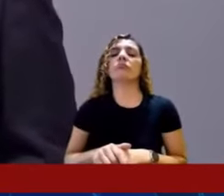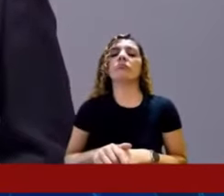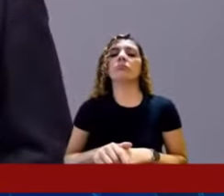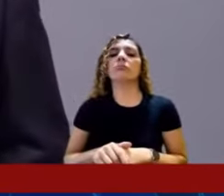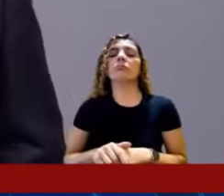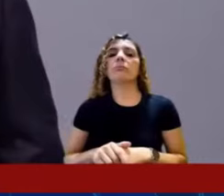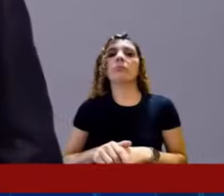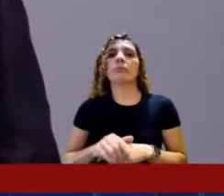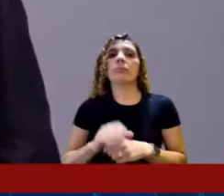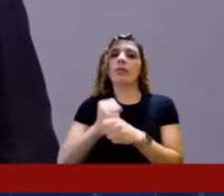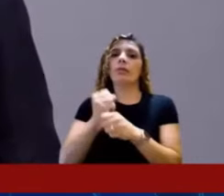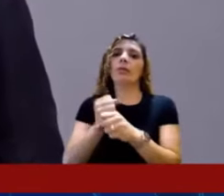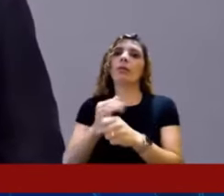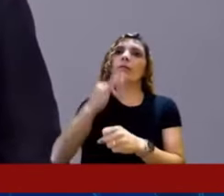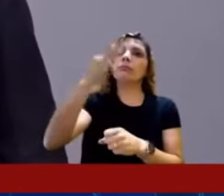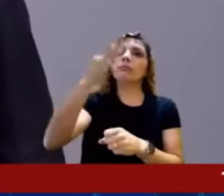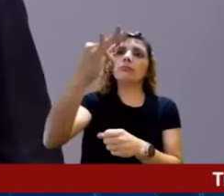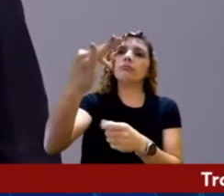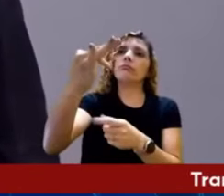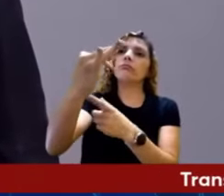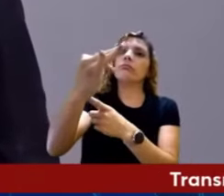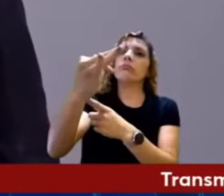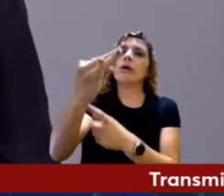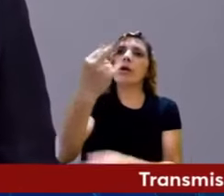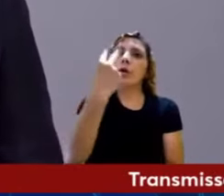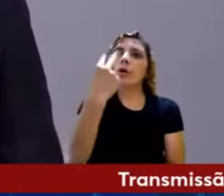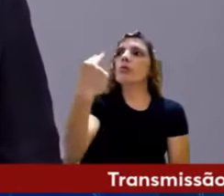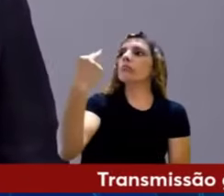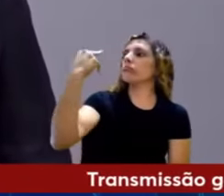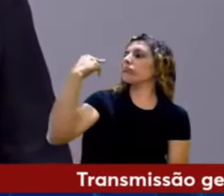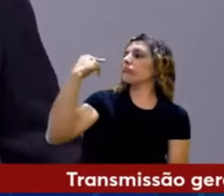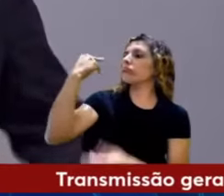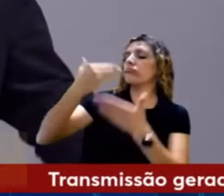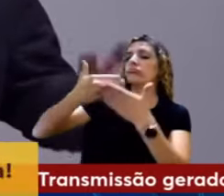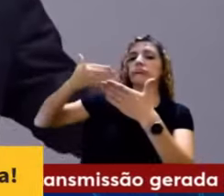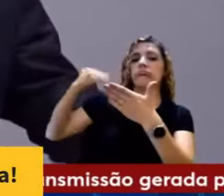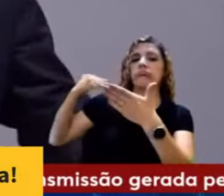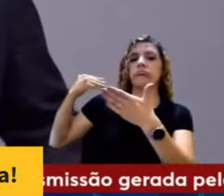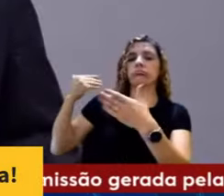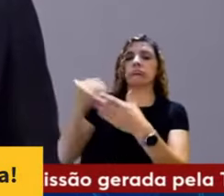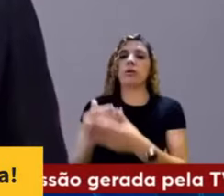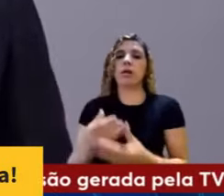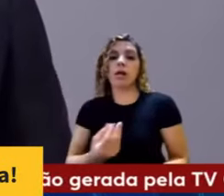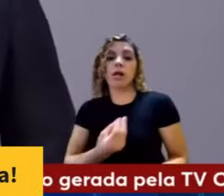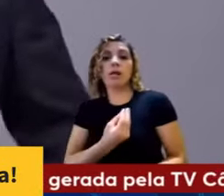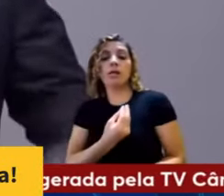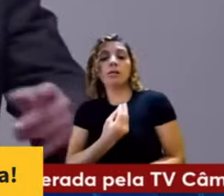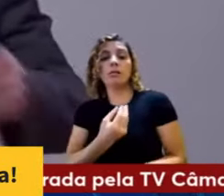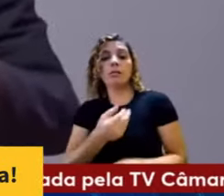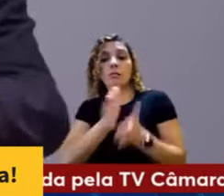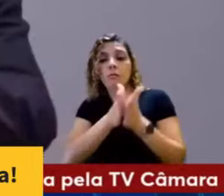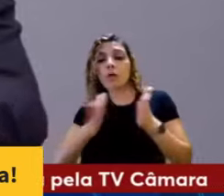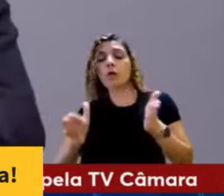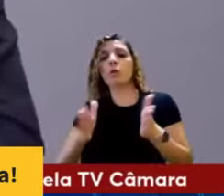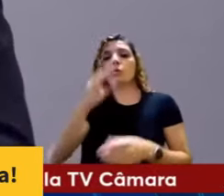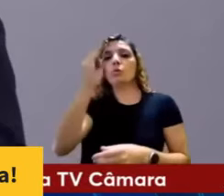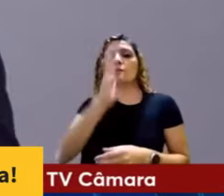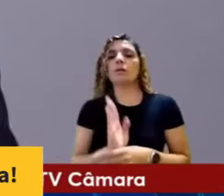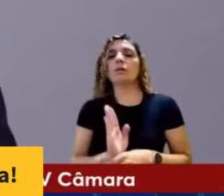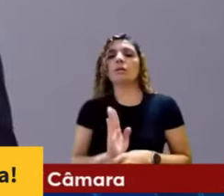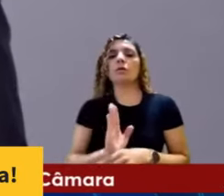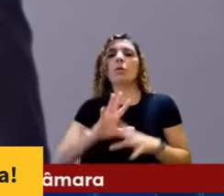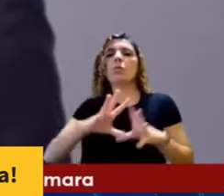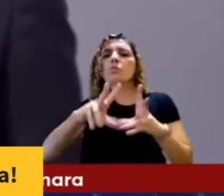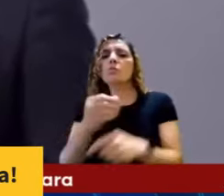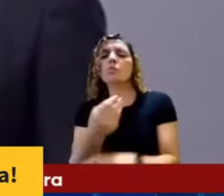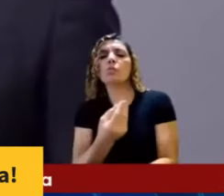anos, quando a gente olhar para esse período histórico da vida do Brasil, muitos companheiros e companheiras